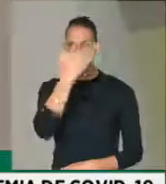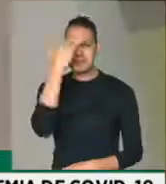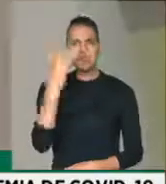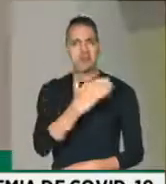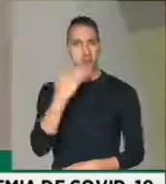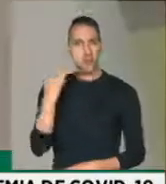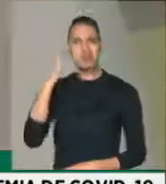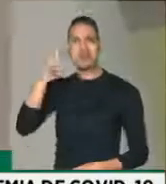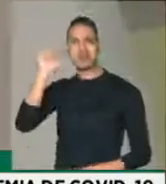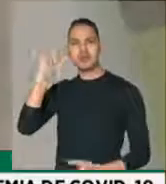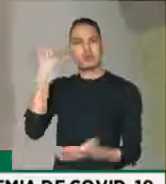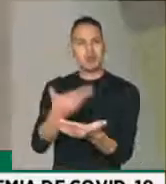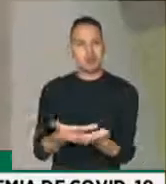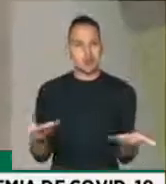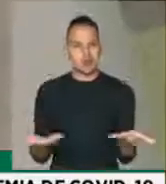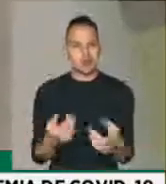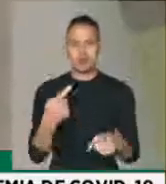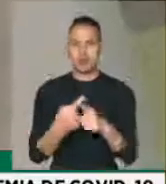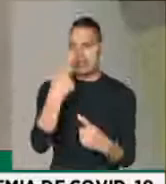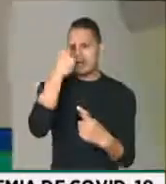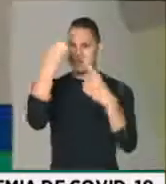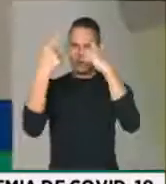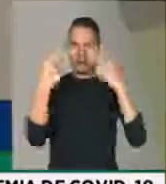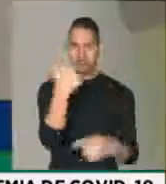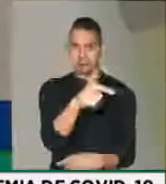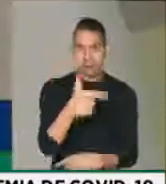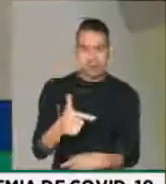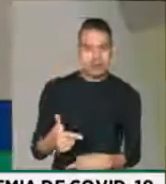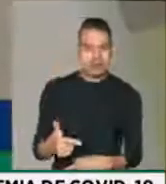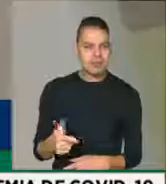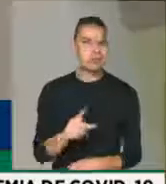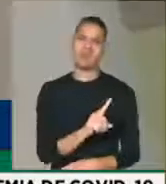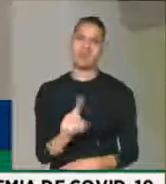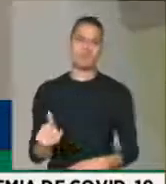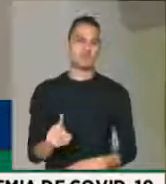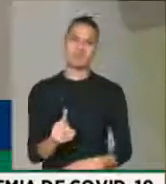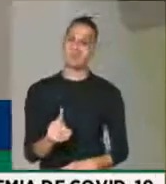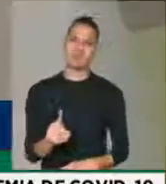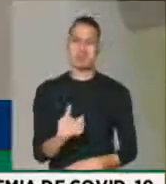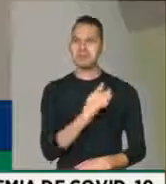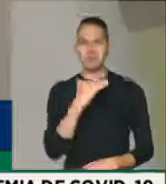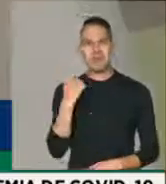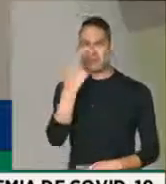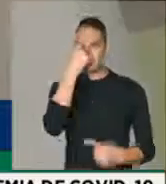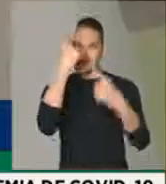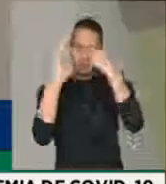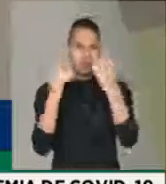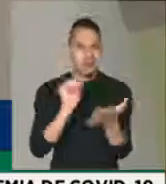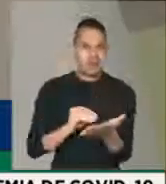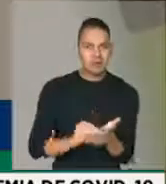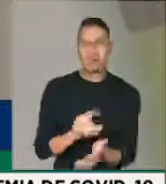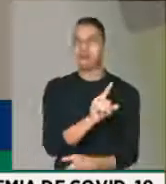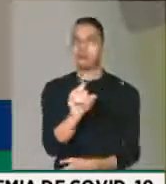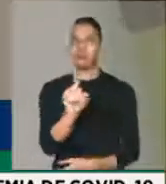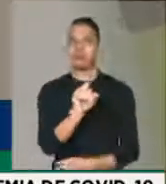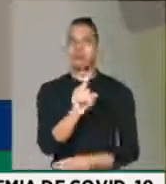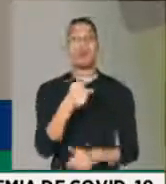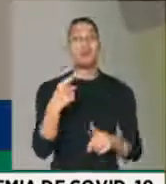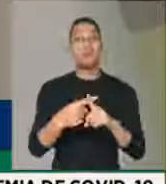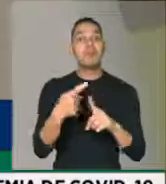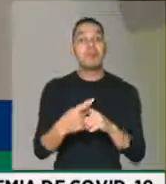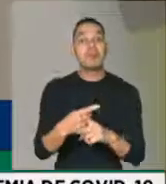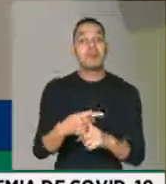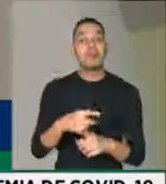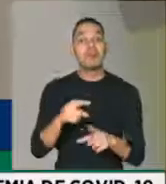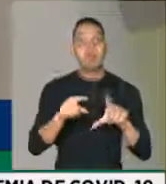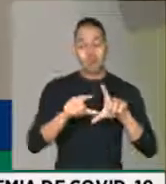últimas 24 horas morreram por falta de criatividade? Não. Não morreram por falta de criatividade. Morreram por falta de